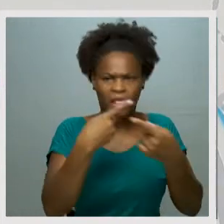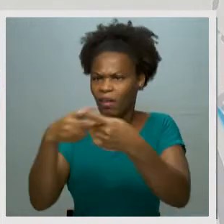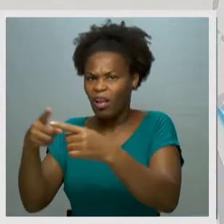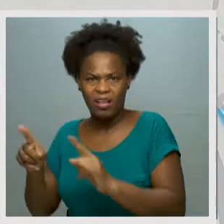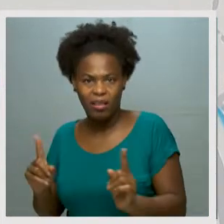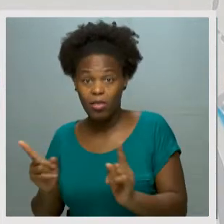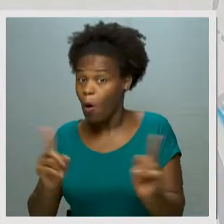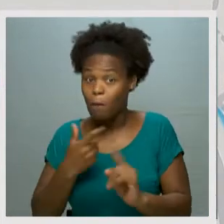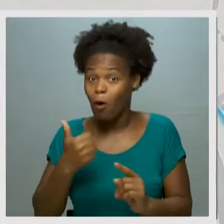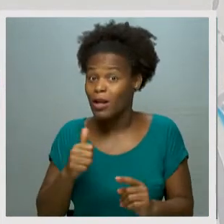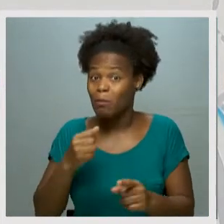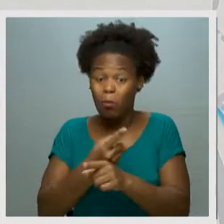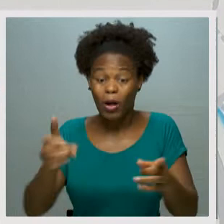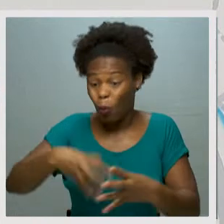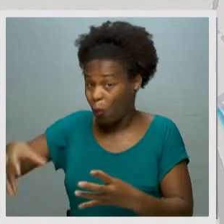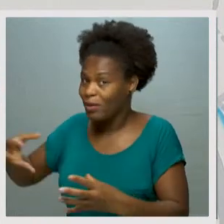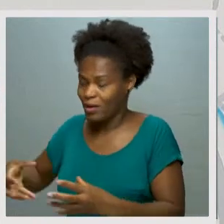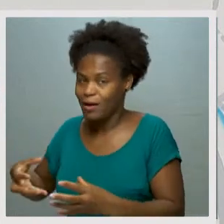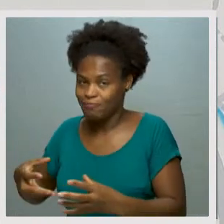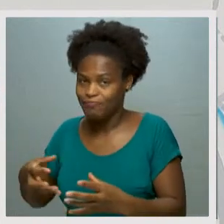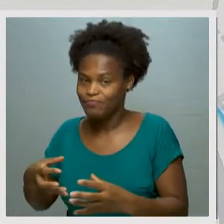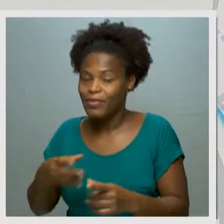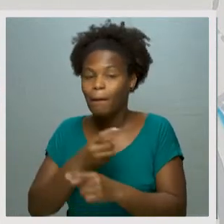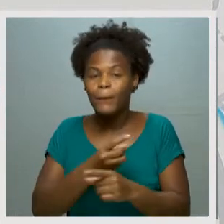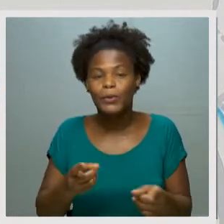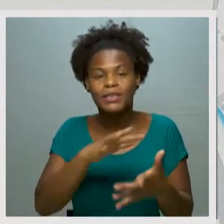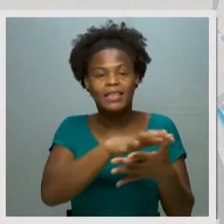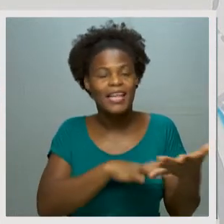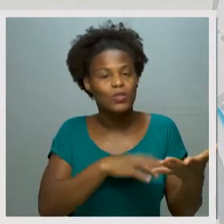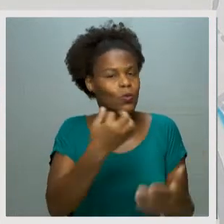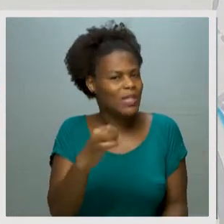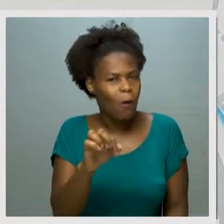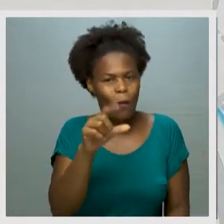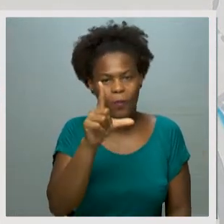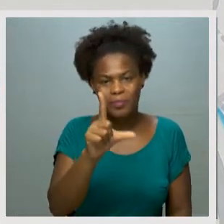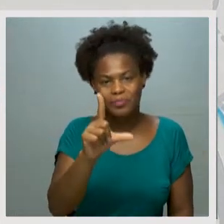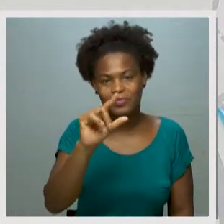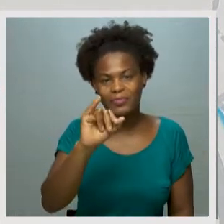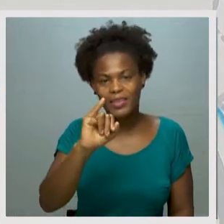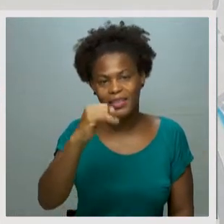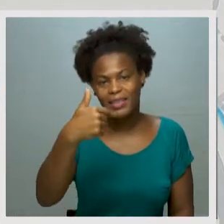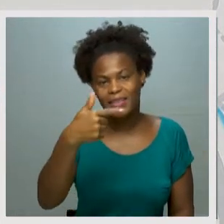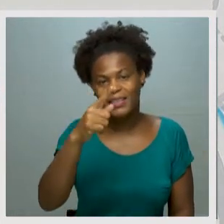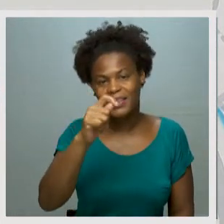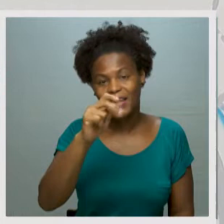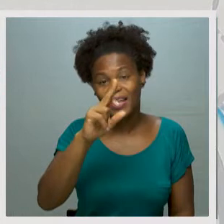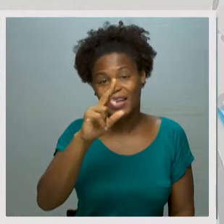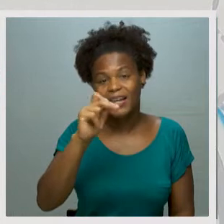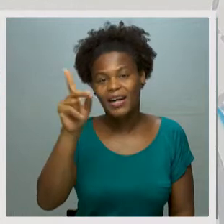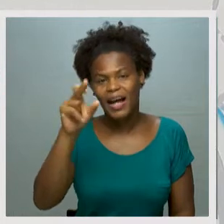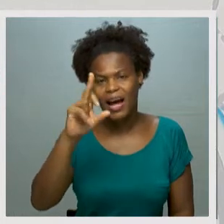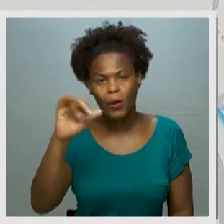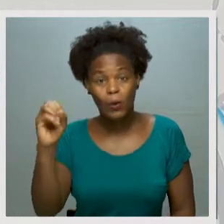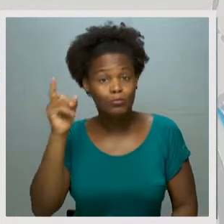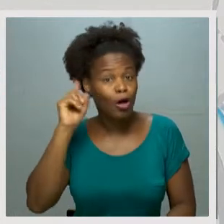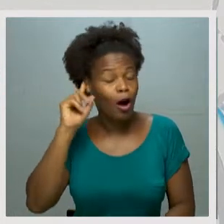Senão será um caos. Muito bem. Por isso, nos textos não literários, a função é utilitária,